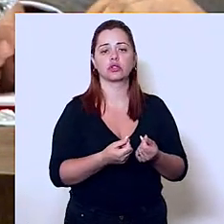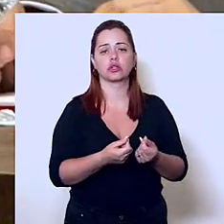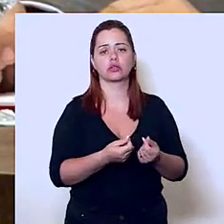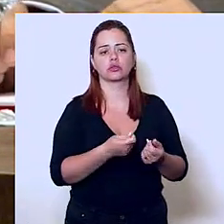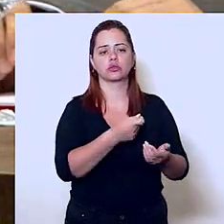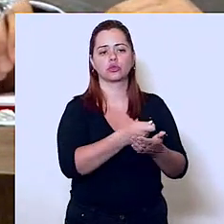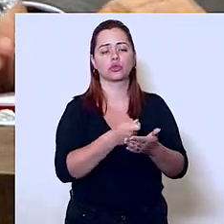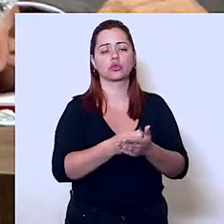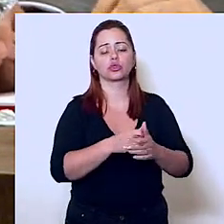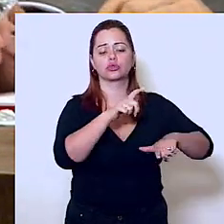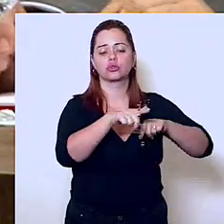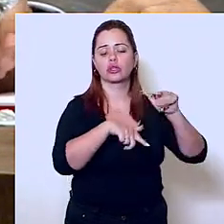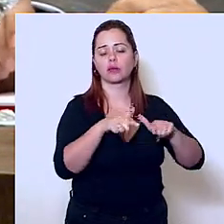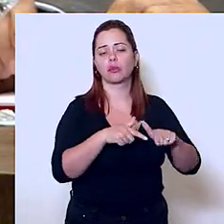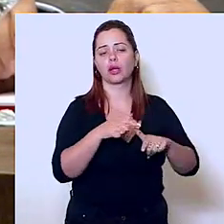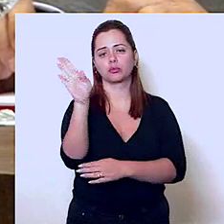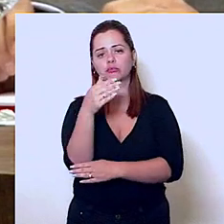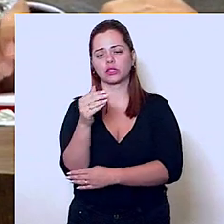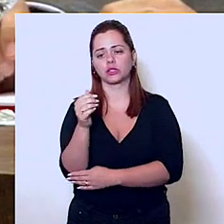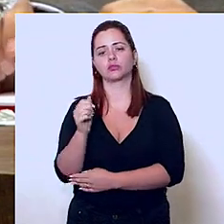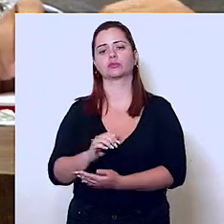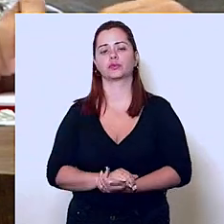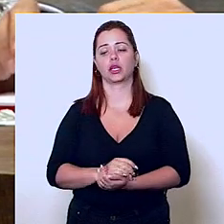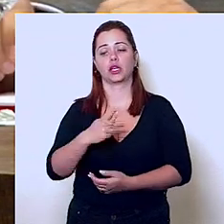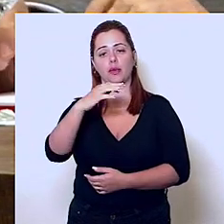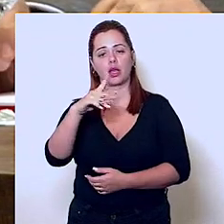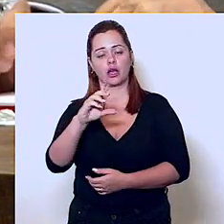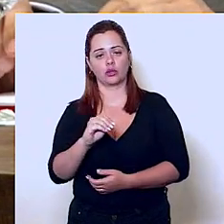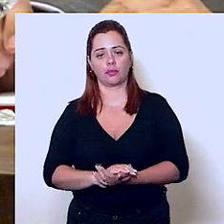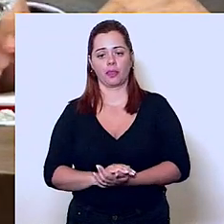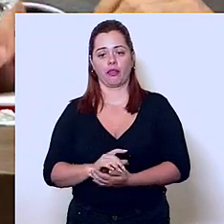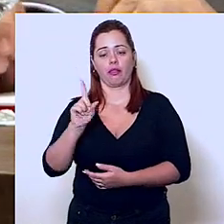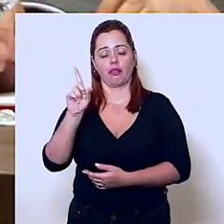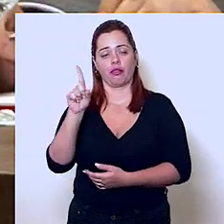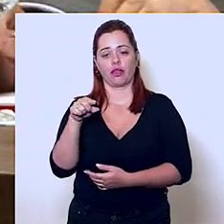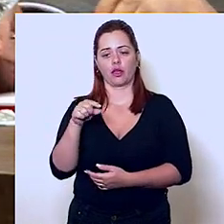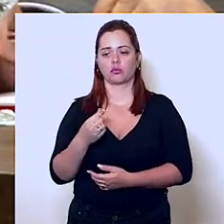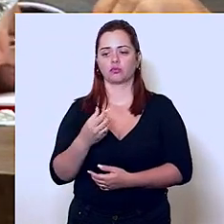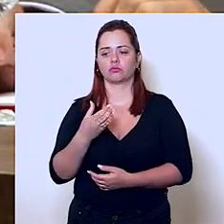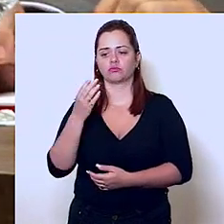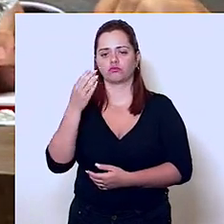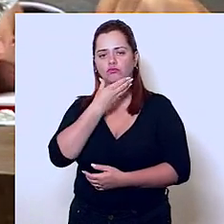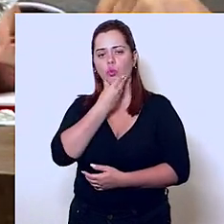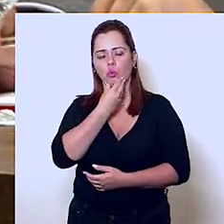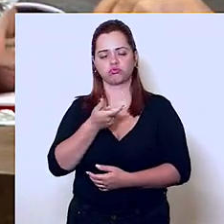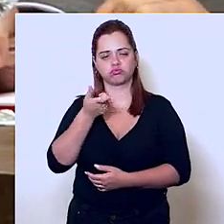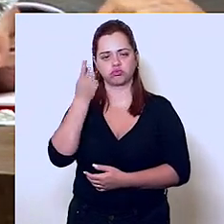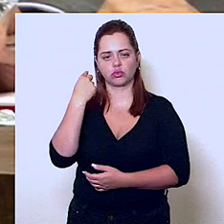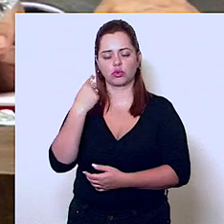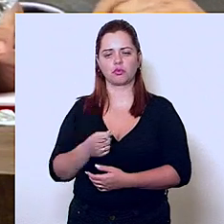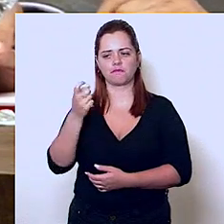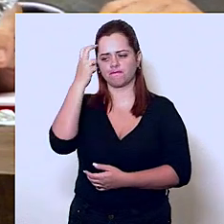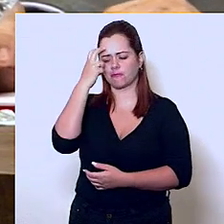foi o embaixador Paulo Tarso. Né? Ele foi um homem inteligente,